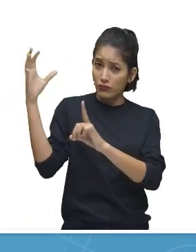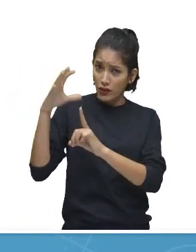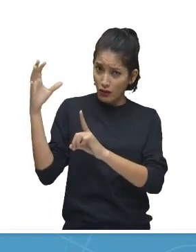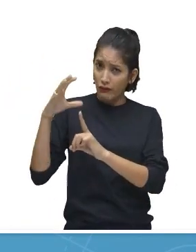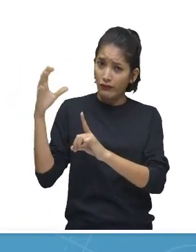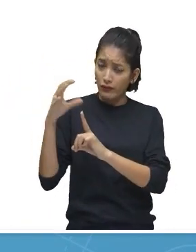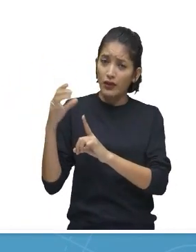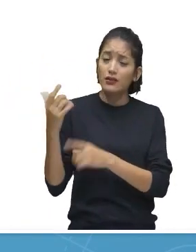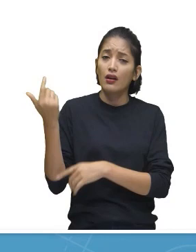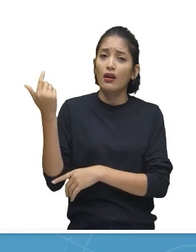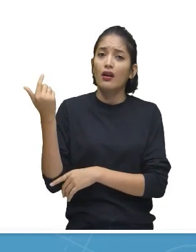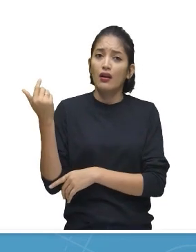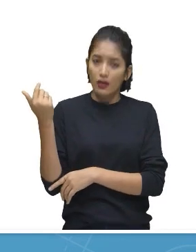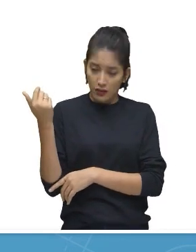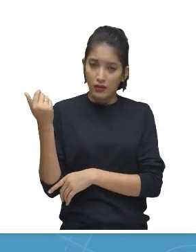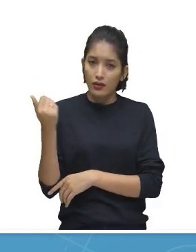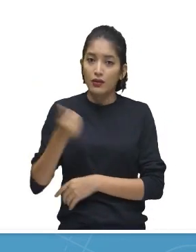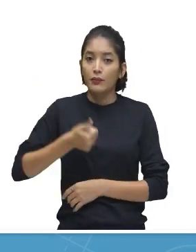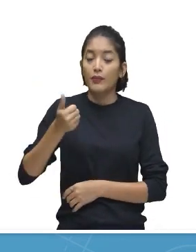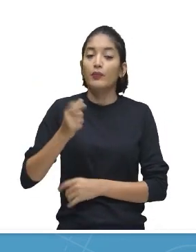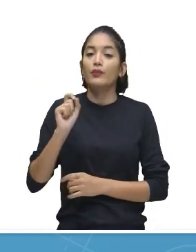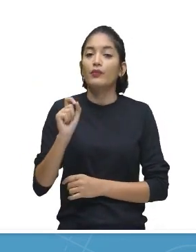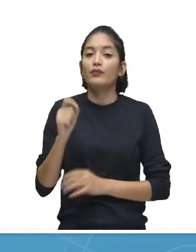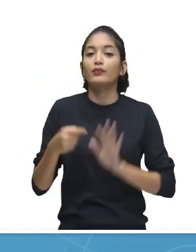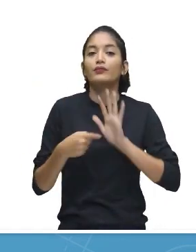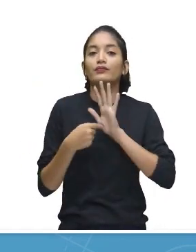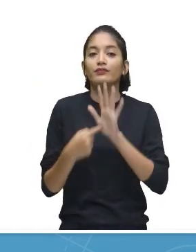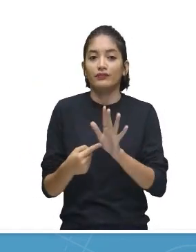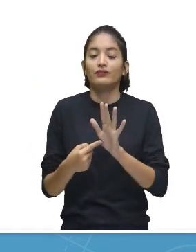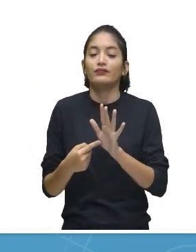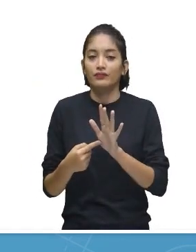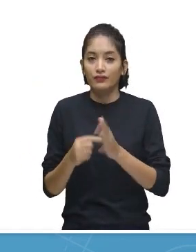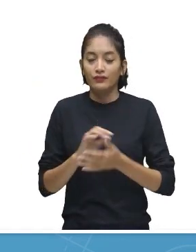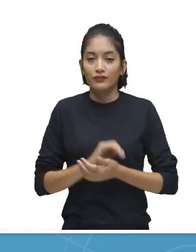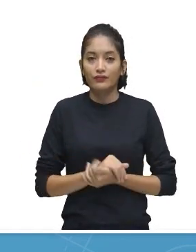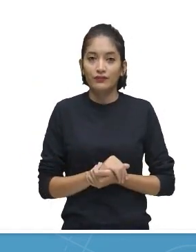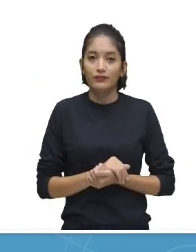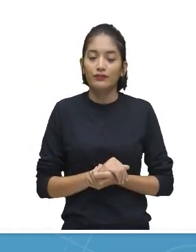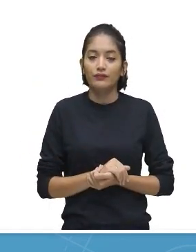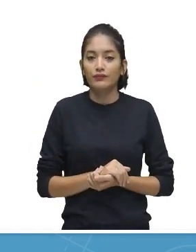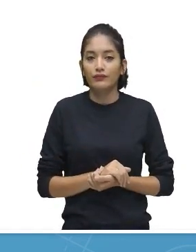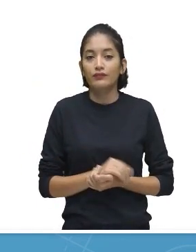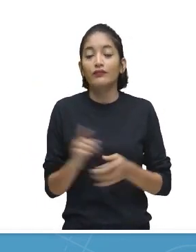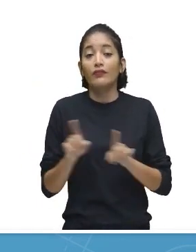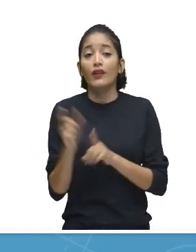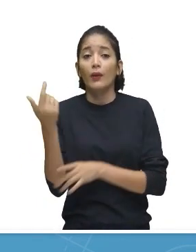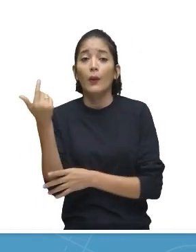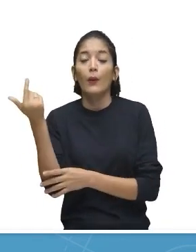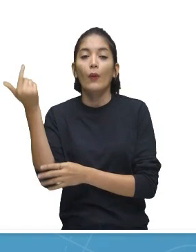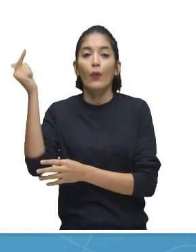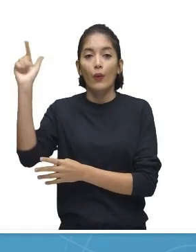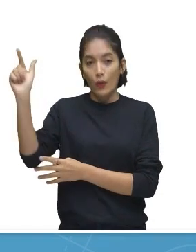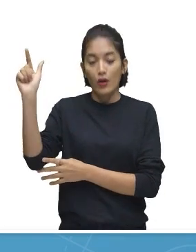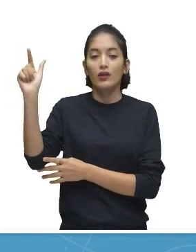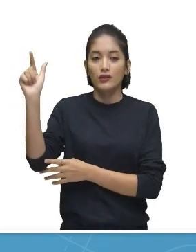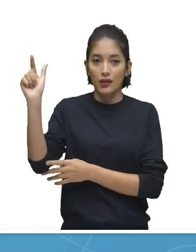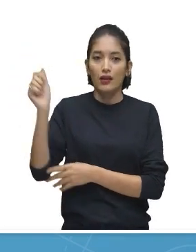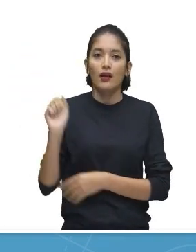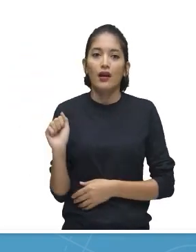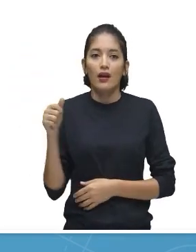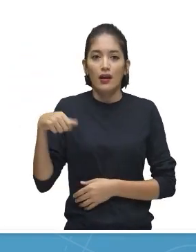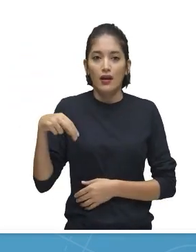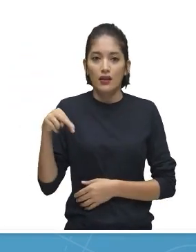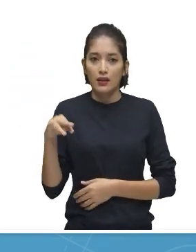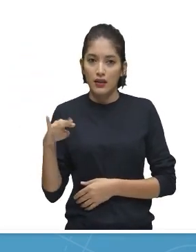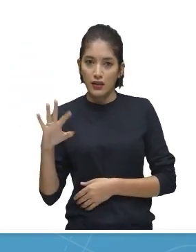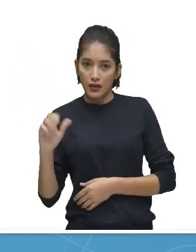Ele trouxe essa vanguarda cubista aqui para o Brasil. E também uma outra artista, Anita